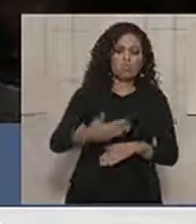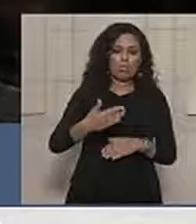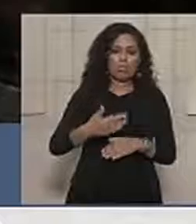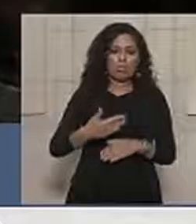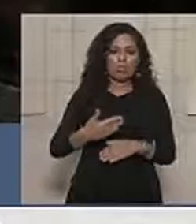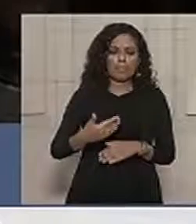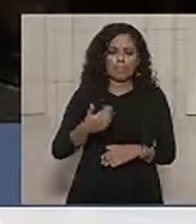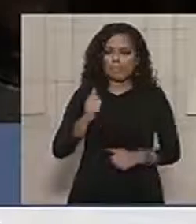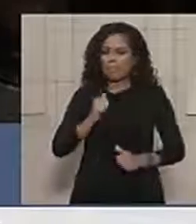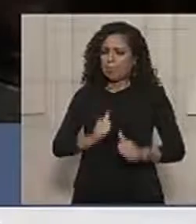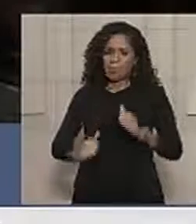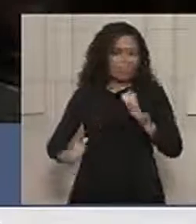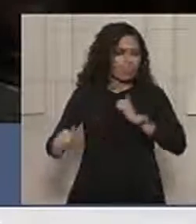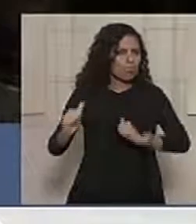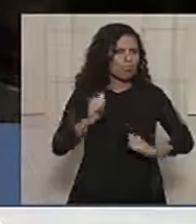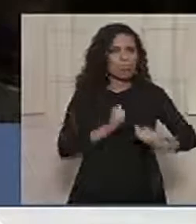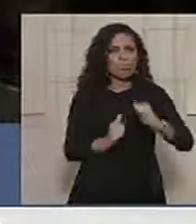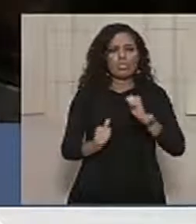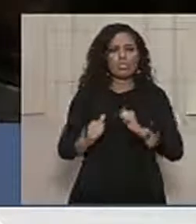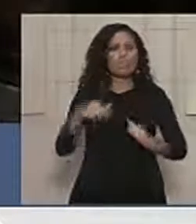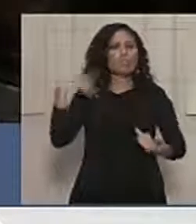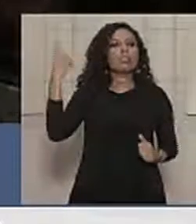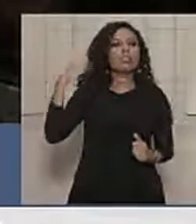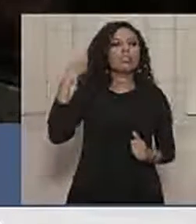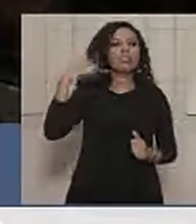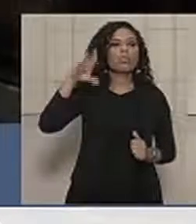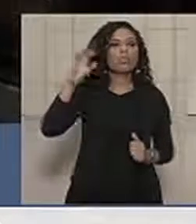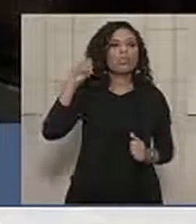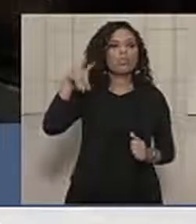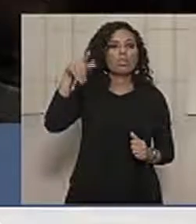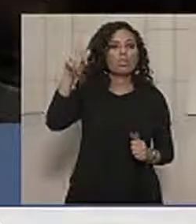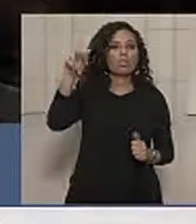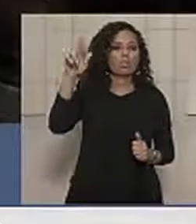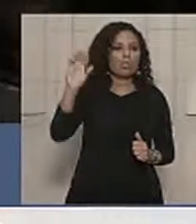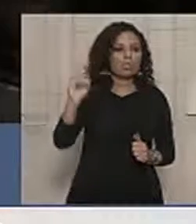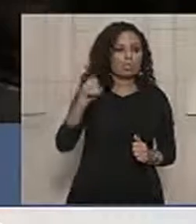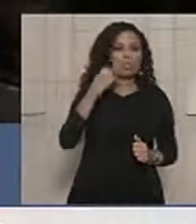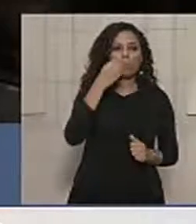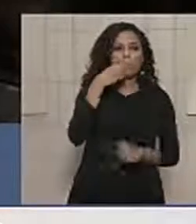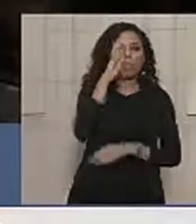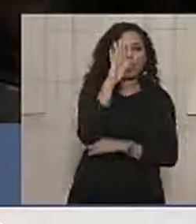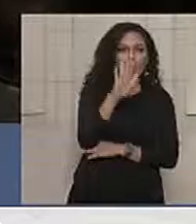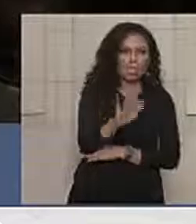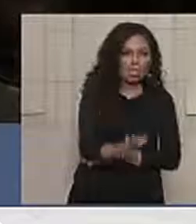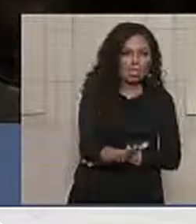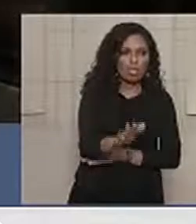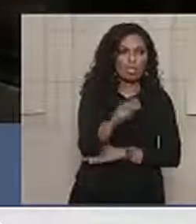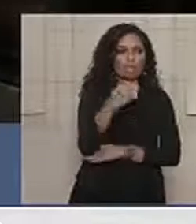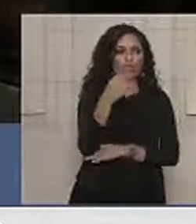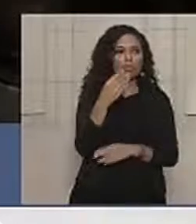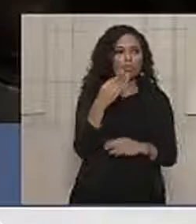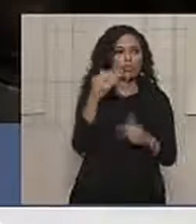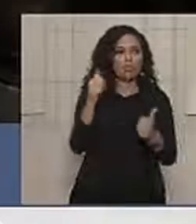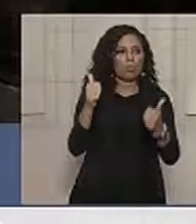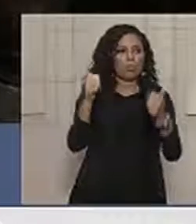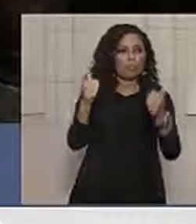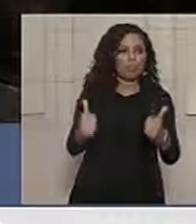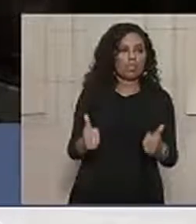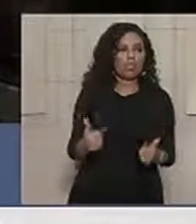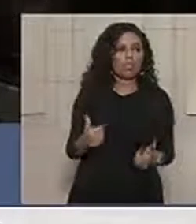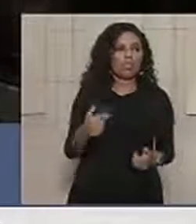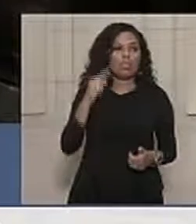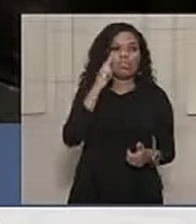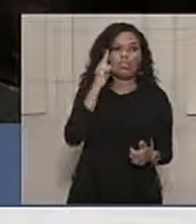uma inquietação. Deputado Rodrigo Amorim, muito boa tarde. Muito bem. Vem